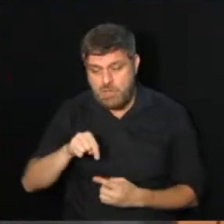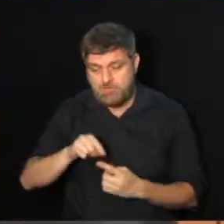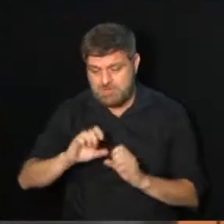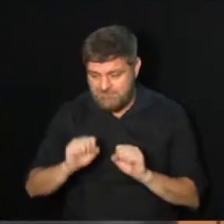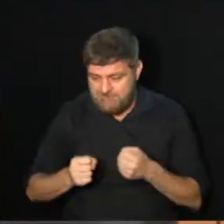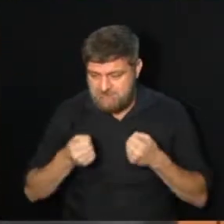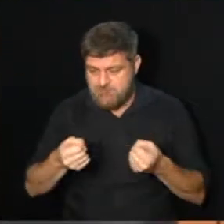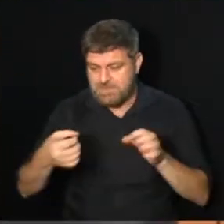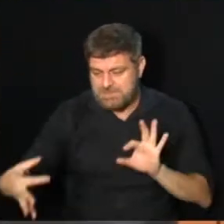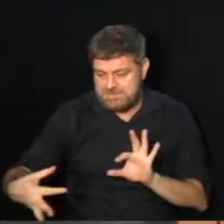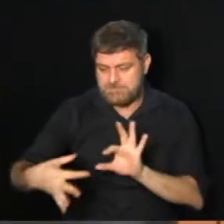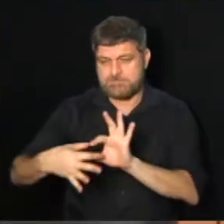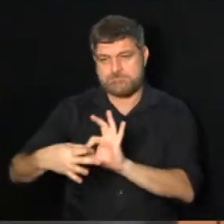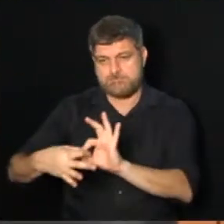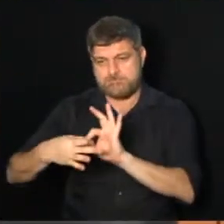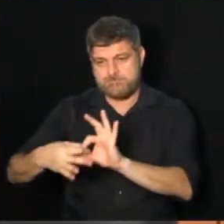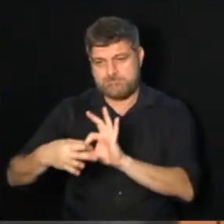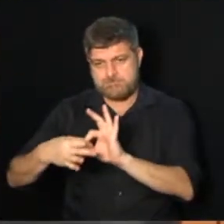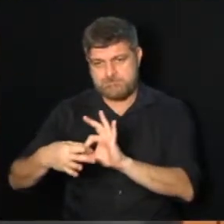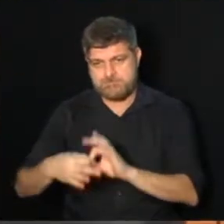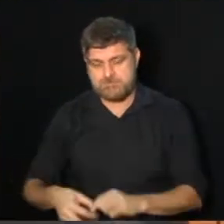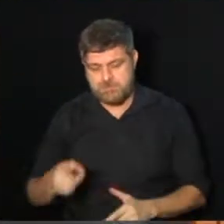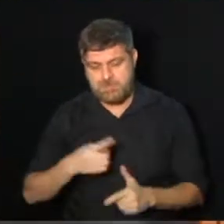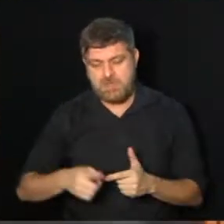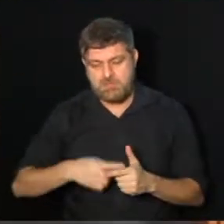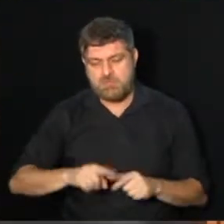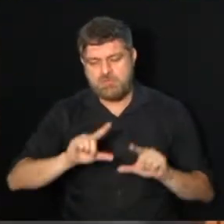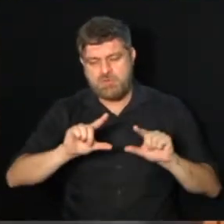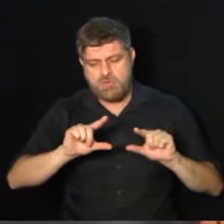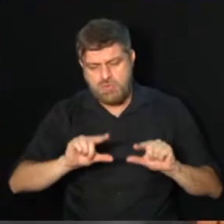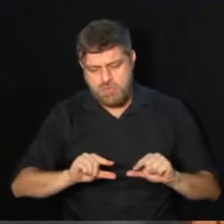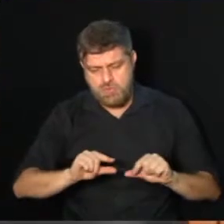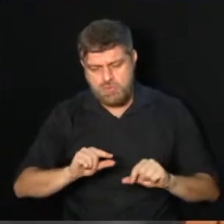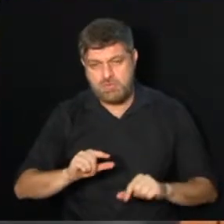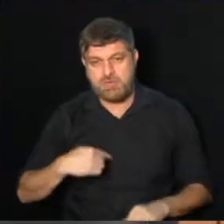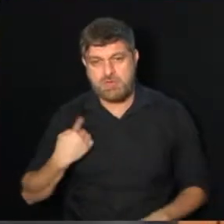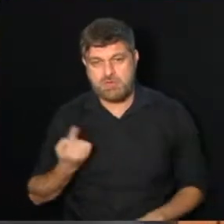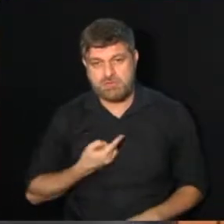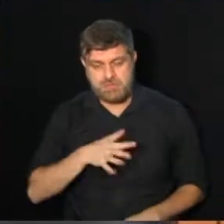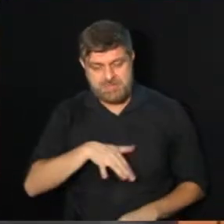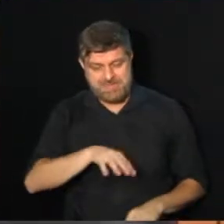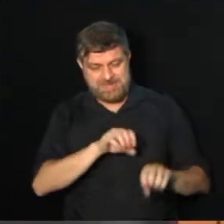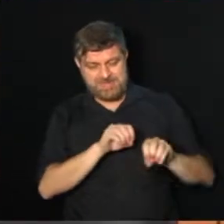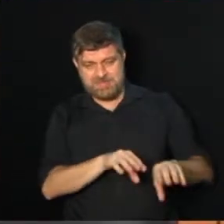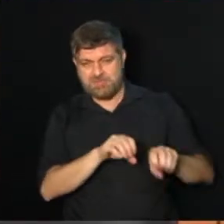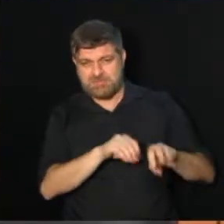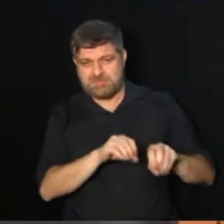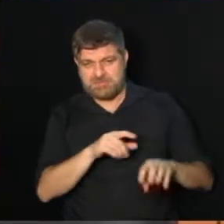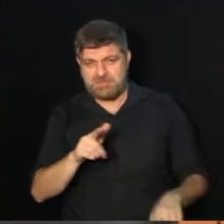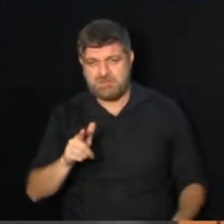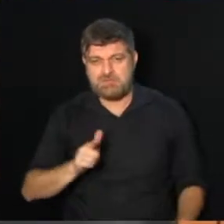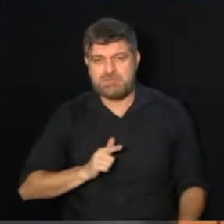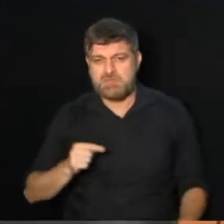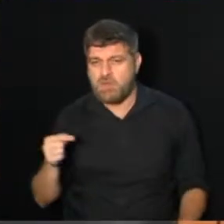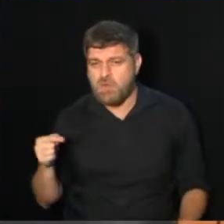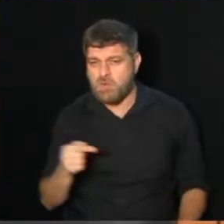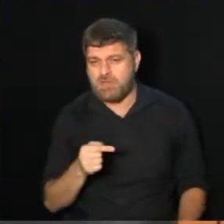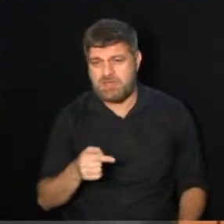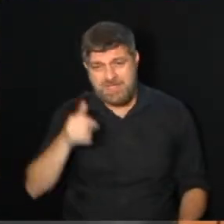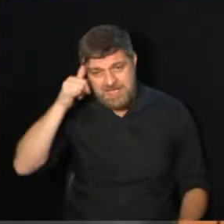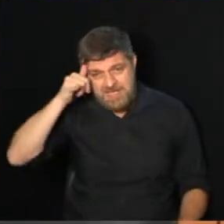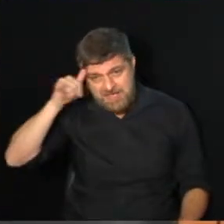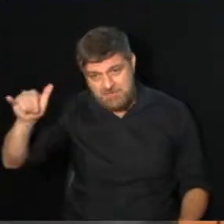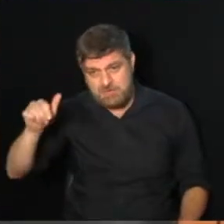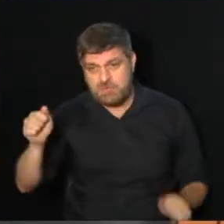de vínculos, ele serve para soluções de problemas. Nós, na educação, estamos usando no nível de prevenção